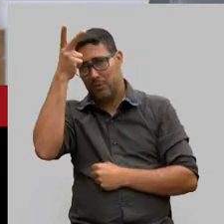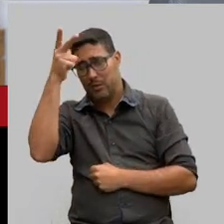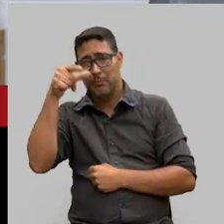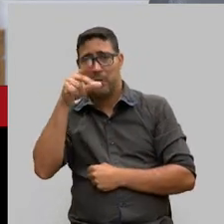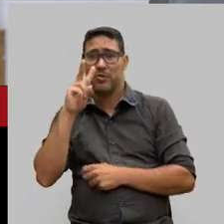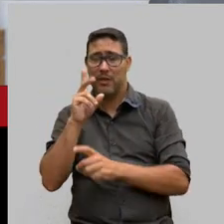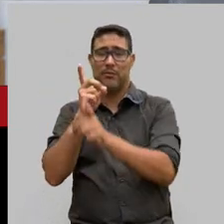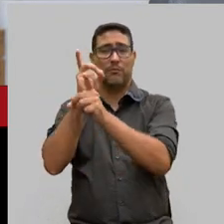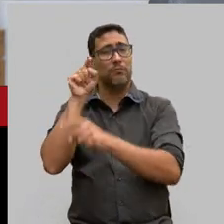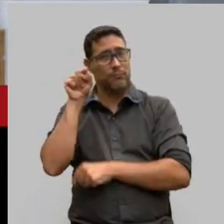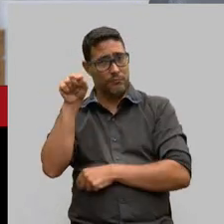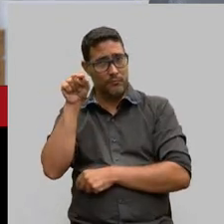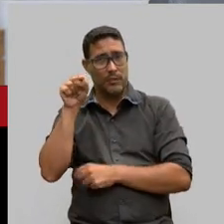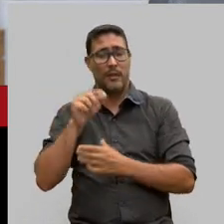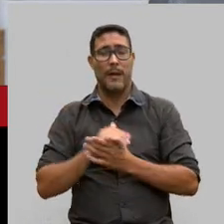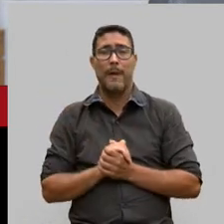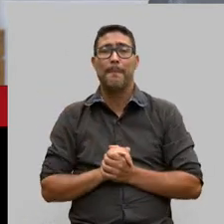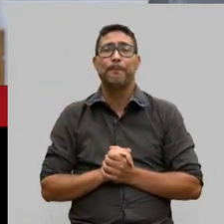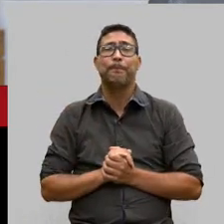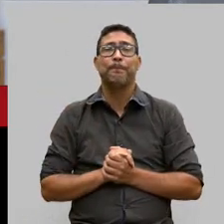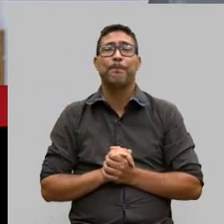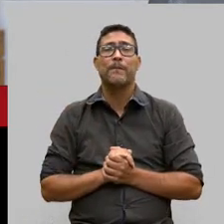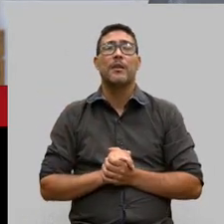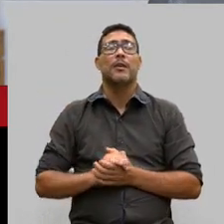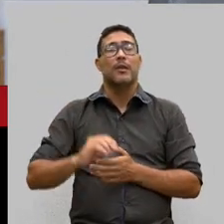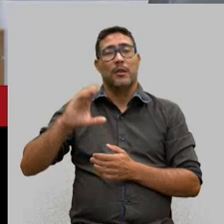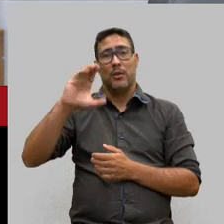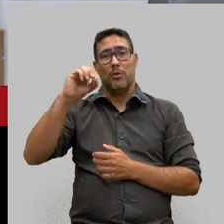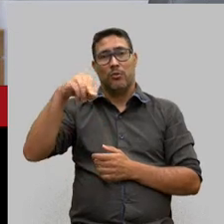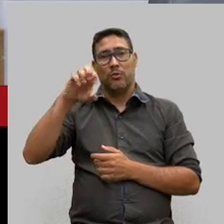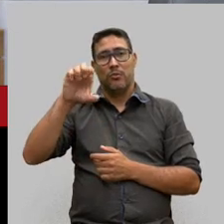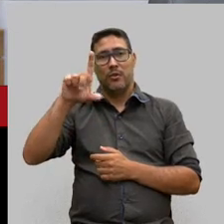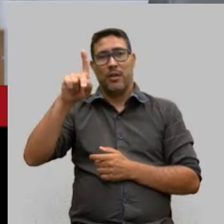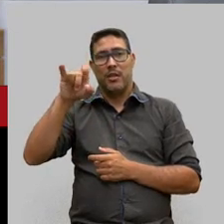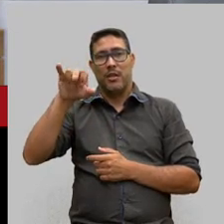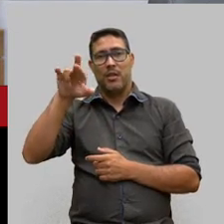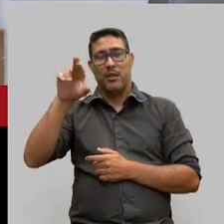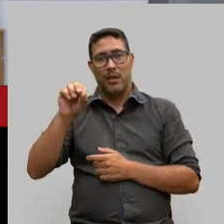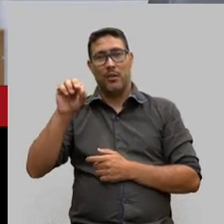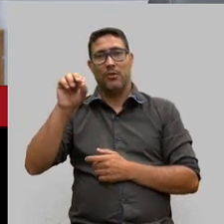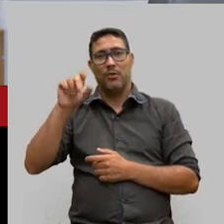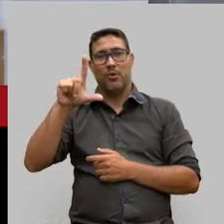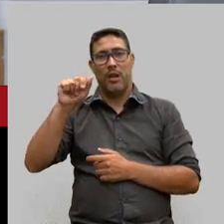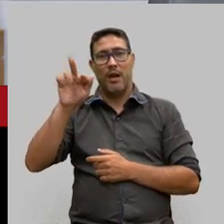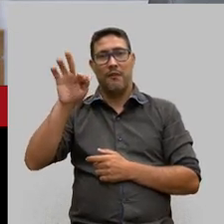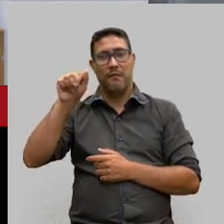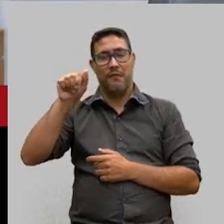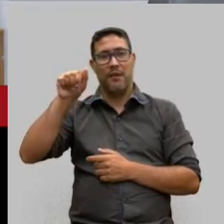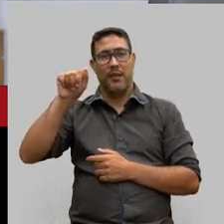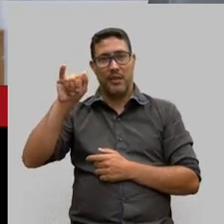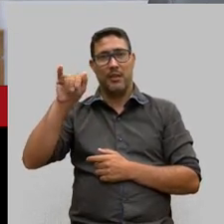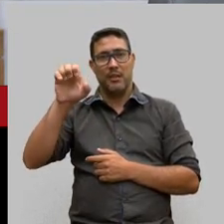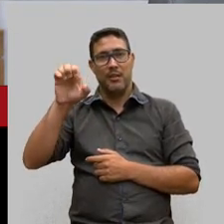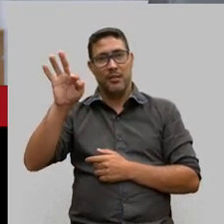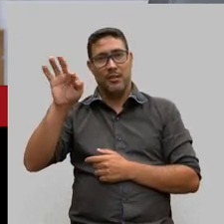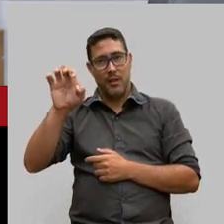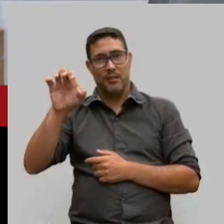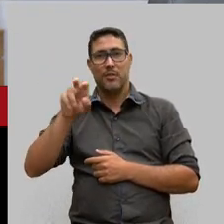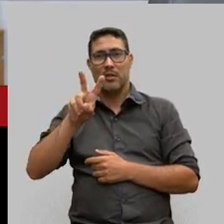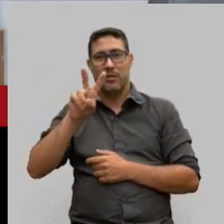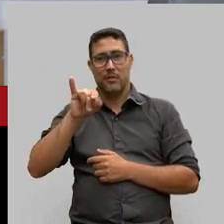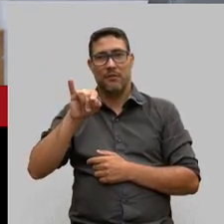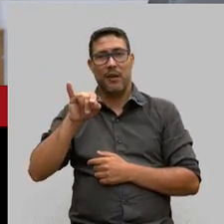pouquinho eh em Conselheiro Lafaete também a moça ainda tá aí de Conselheiro Lafaete a gente tá ache